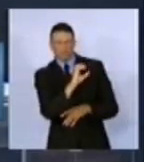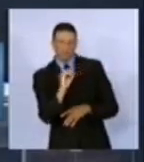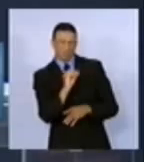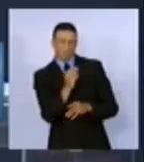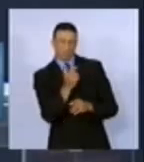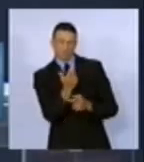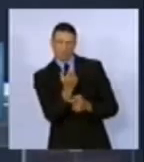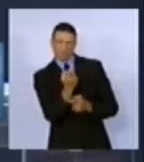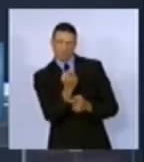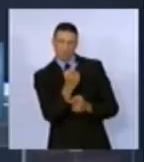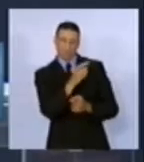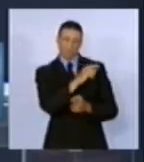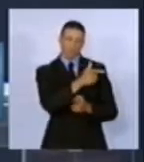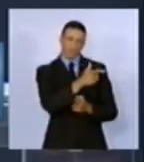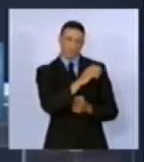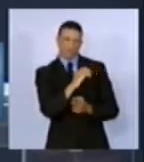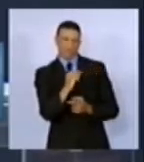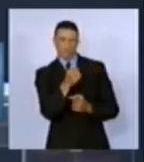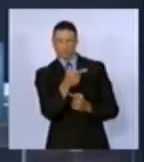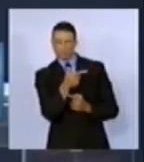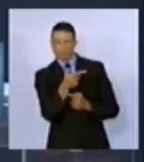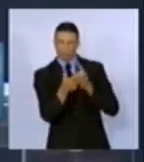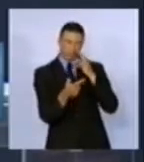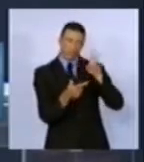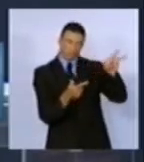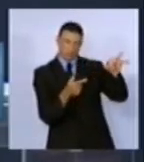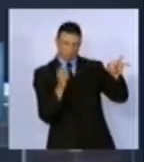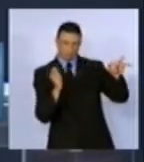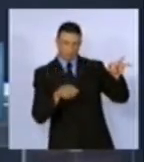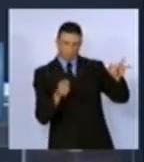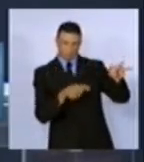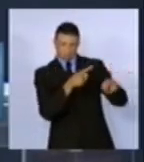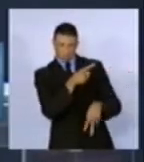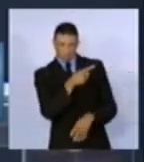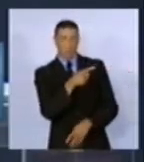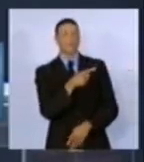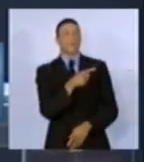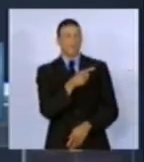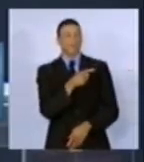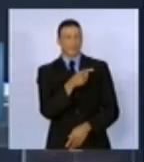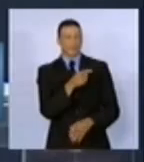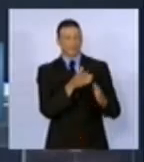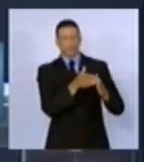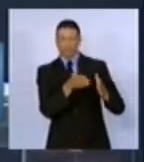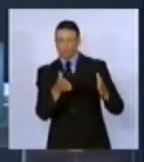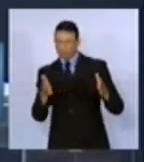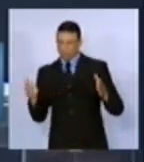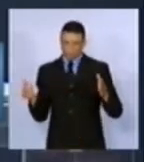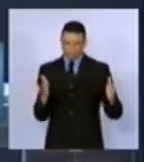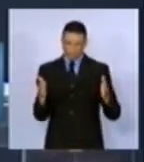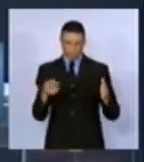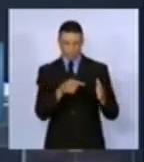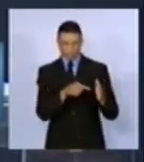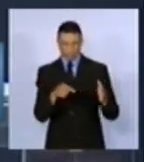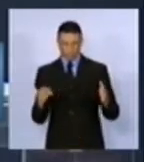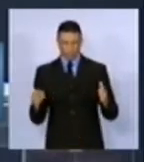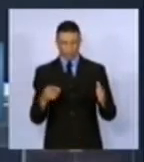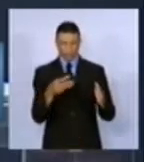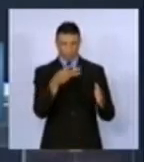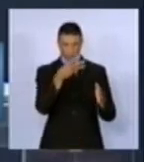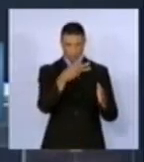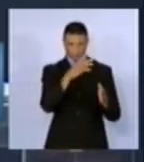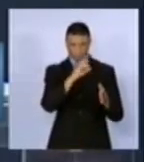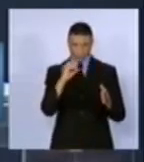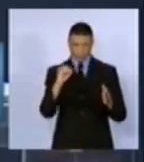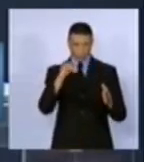ou dois tá meio longe aqui mas acho que vocês conseguem ver nós produzimos naquele período aproximadamente 300 milhões de toneladas